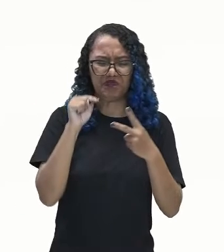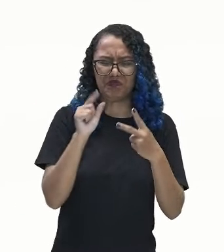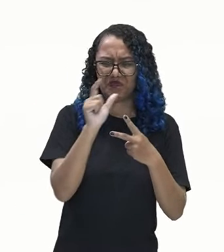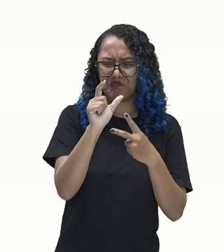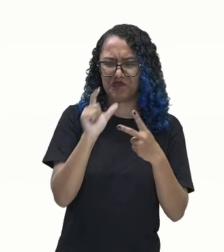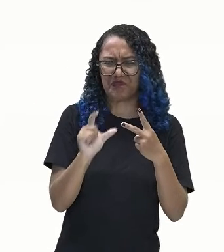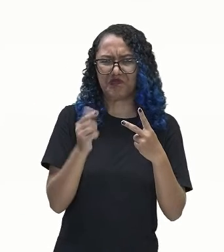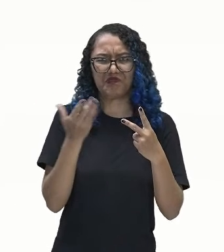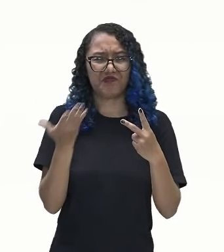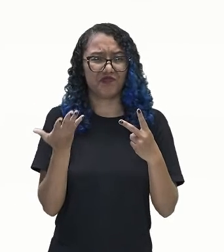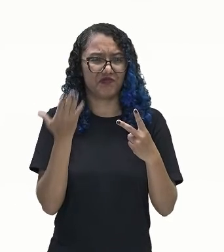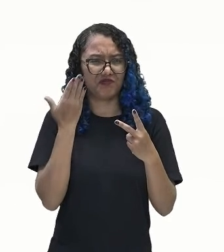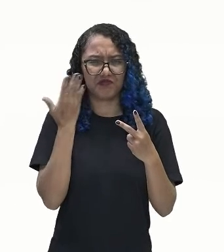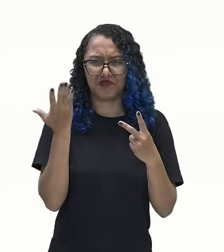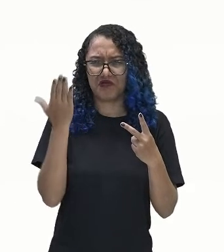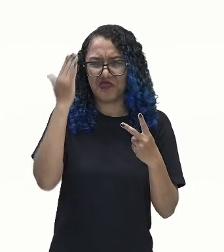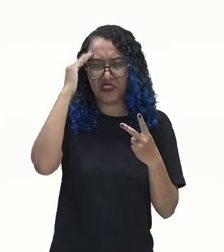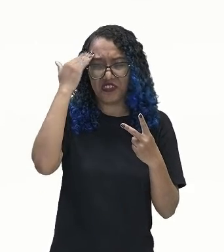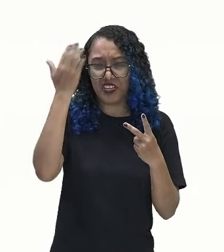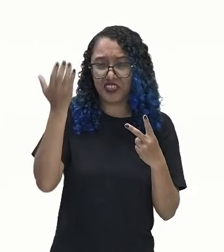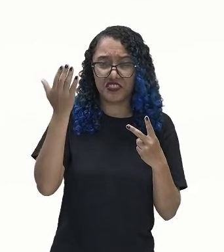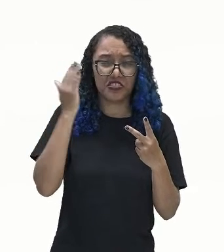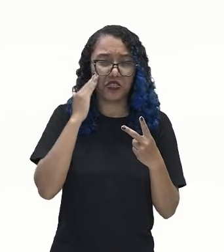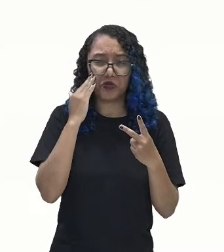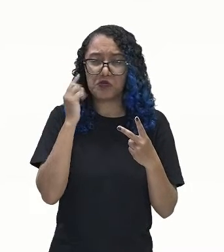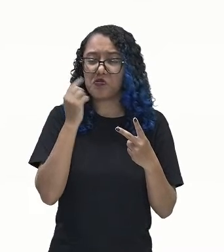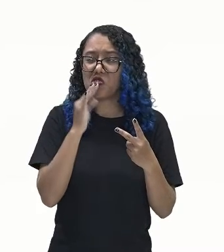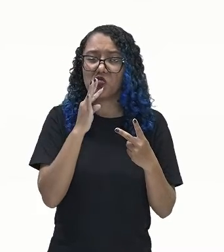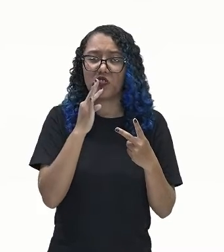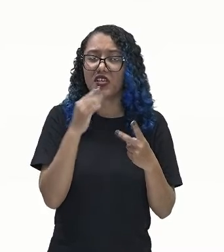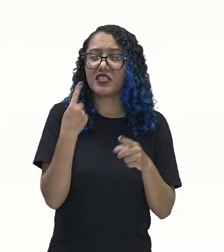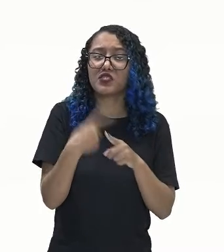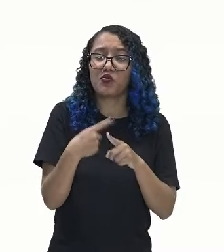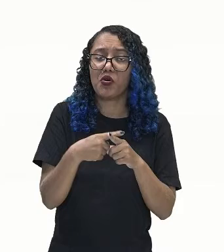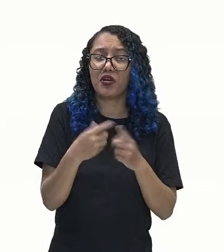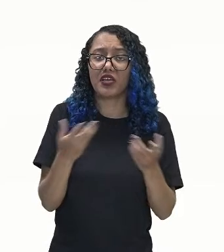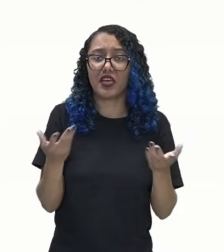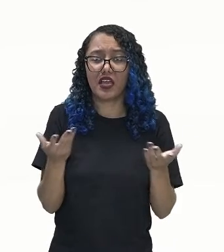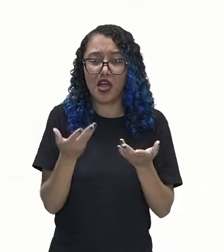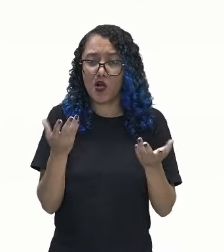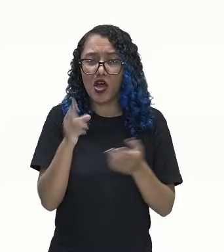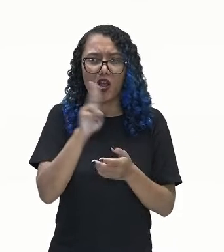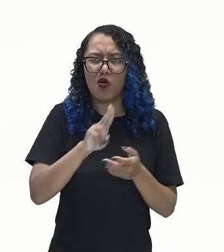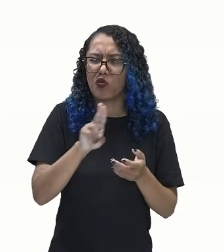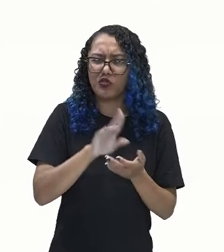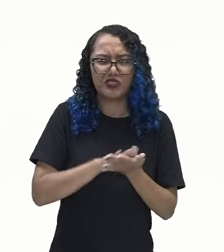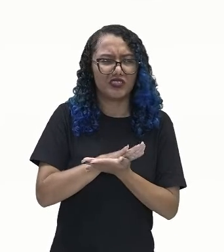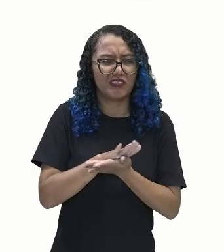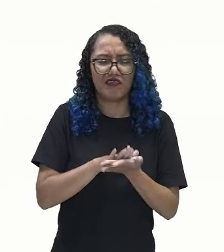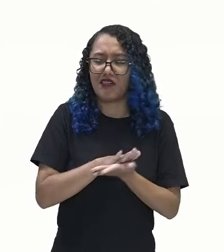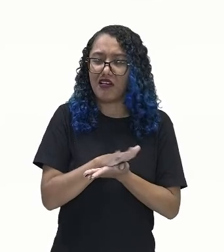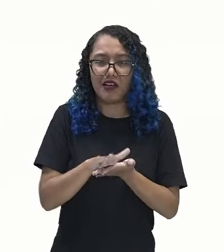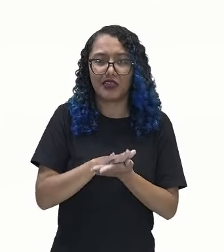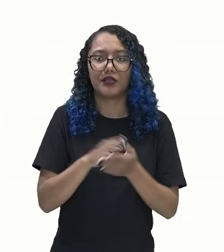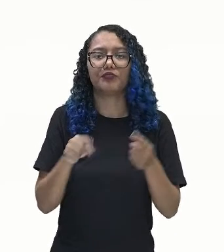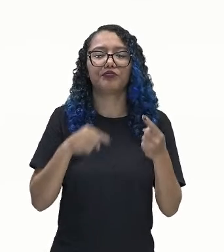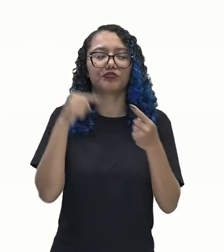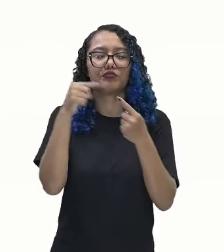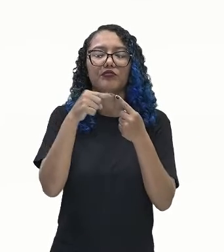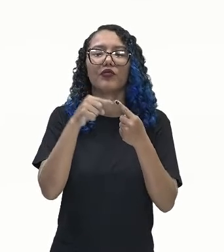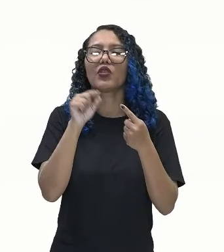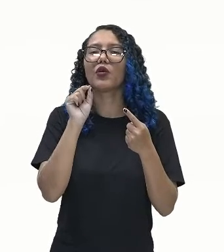São palavras que a gente não sabe, porque não é mais comum utilizar hoje. A tísica, gente, é chamada hoje